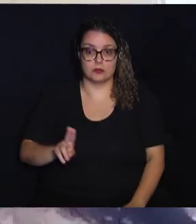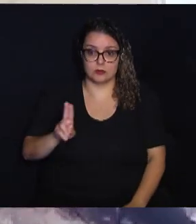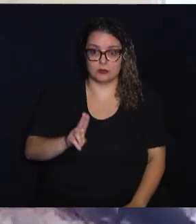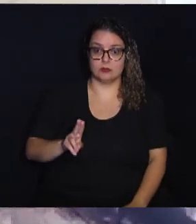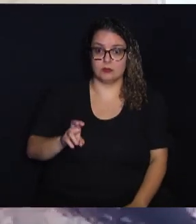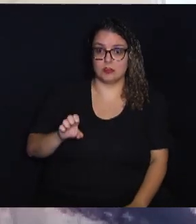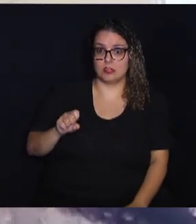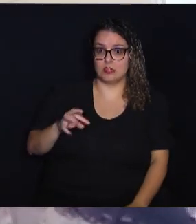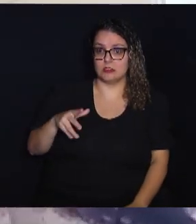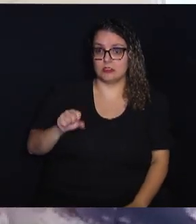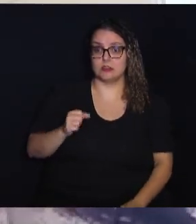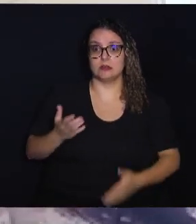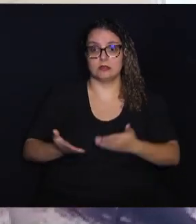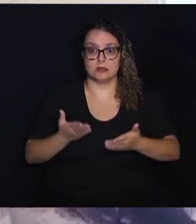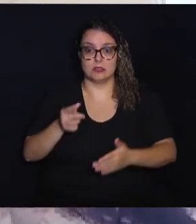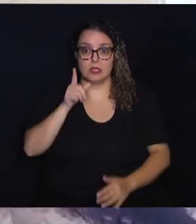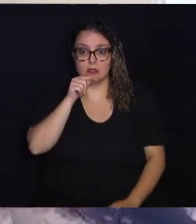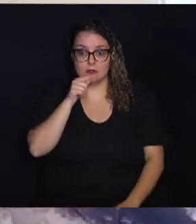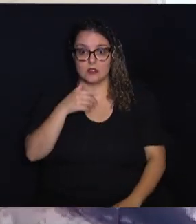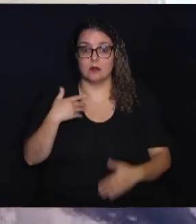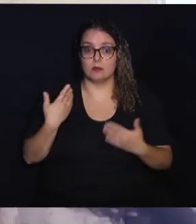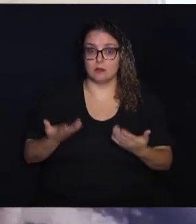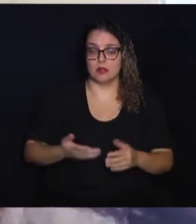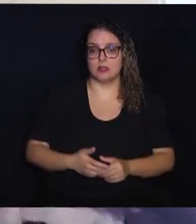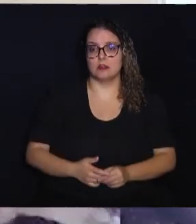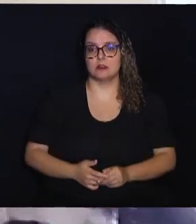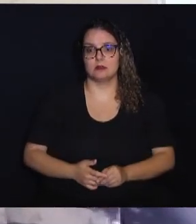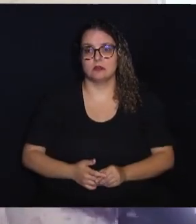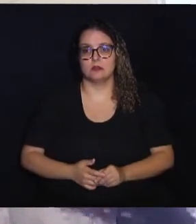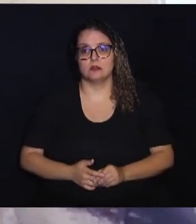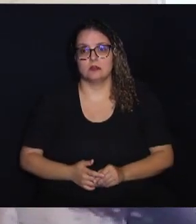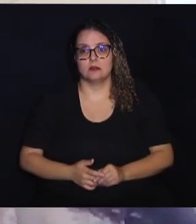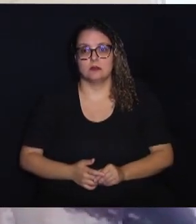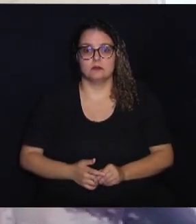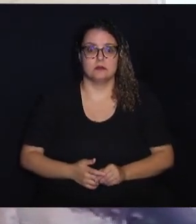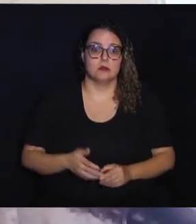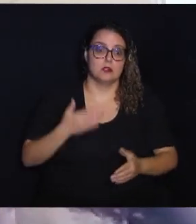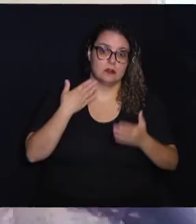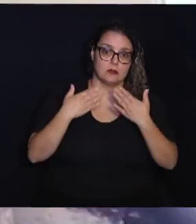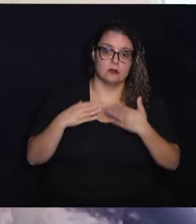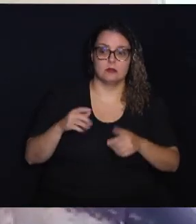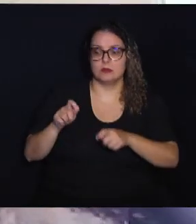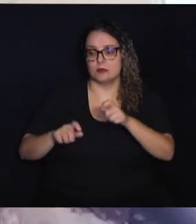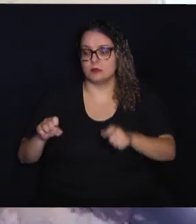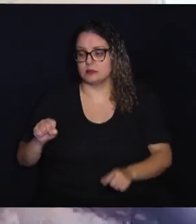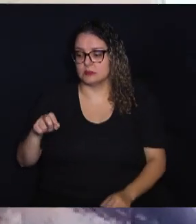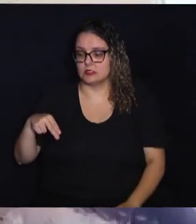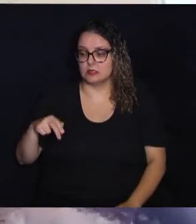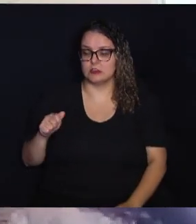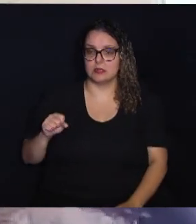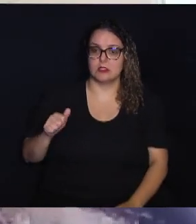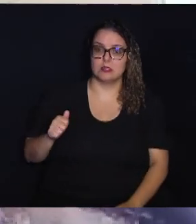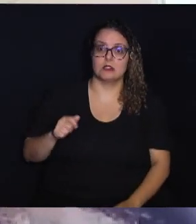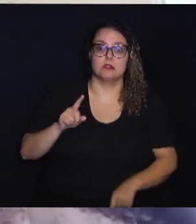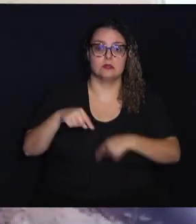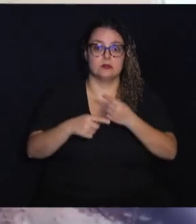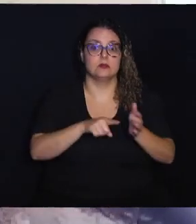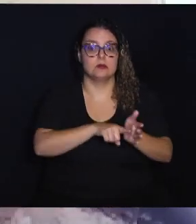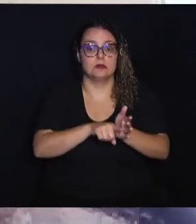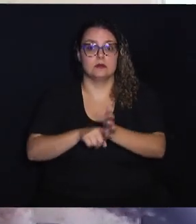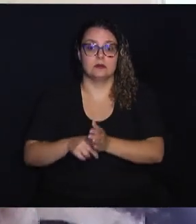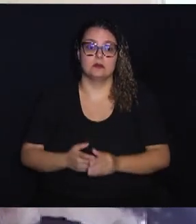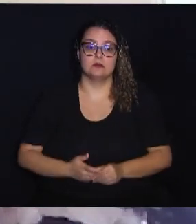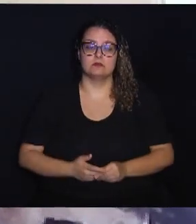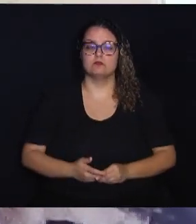ideia de usar em estações de tratamento de água. Mas conversando, né, até com pessoas da Sanasa e com outros